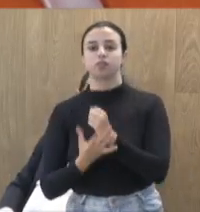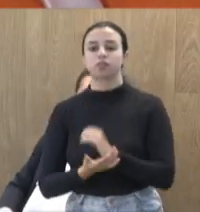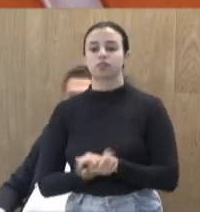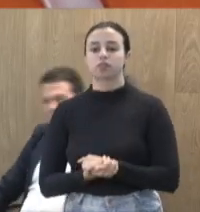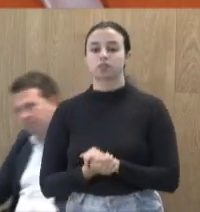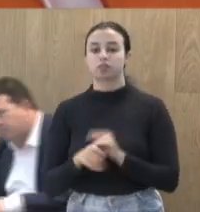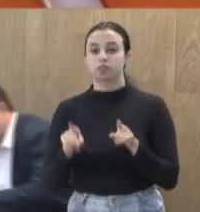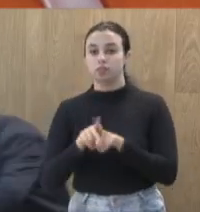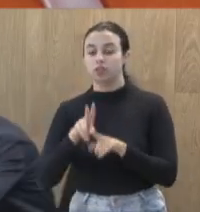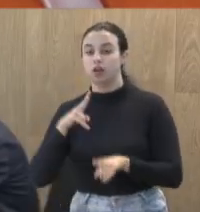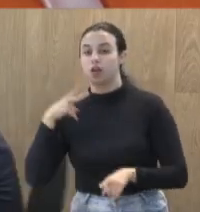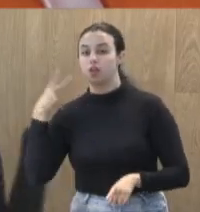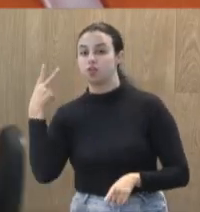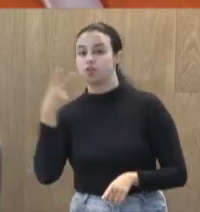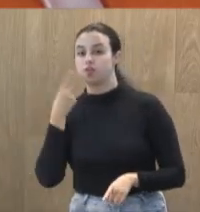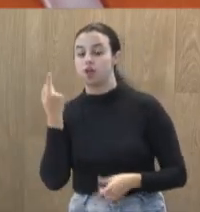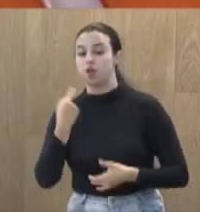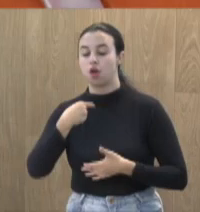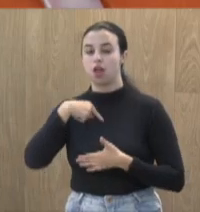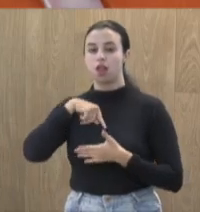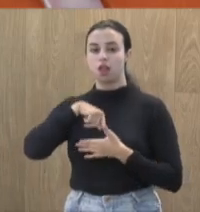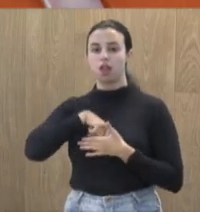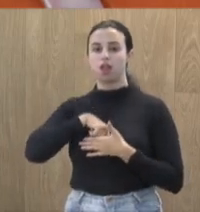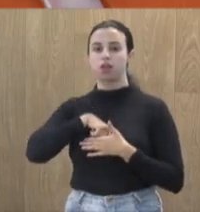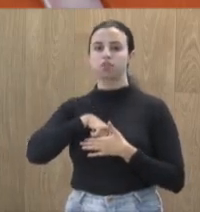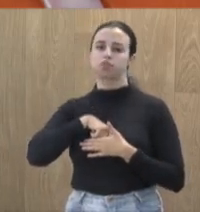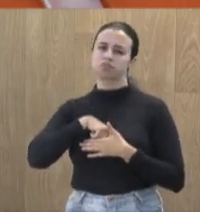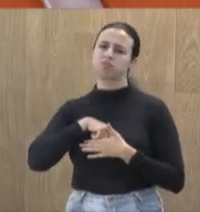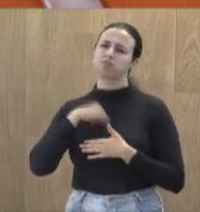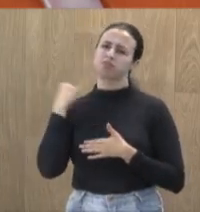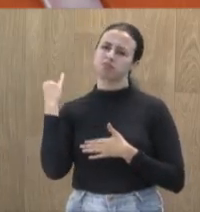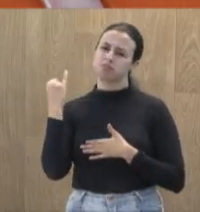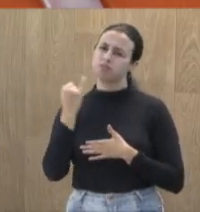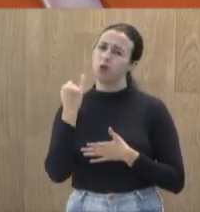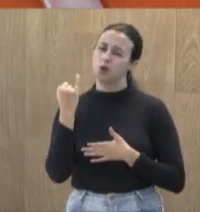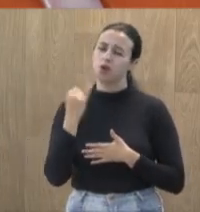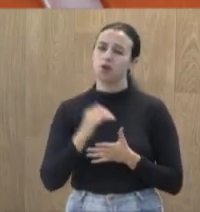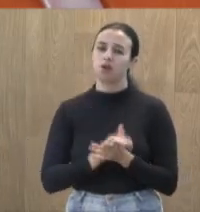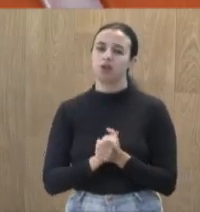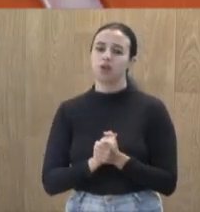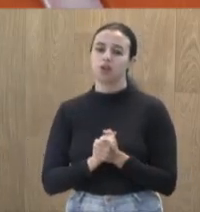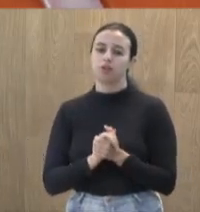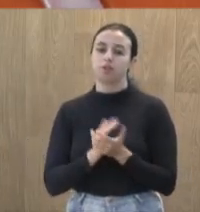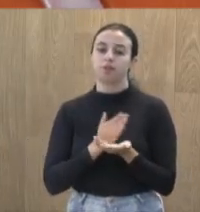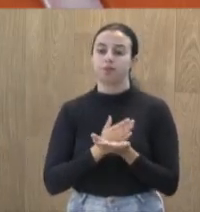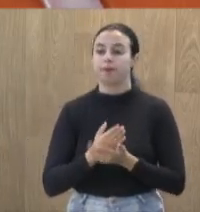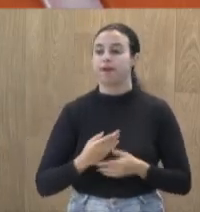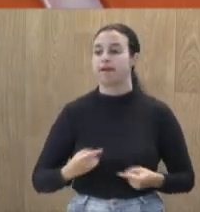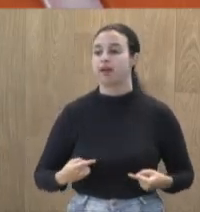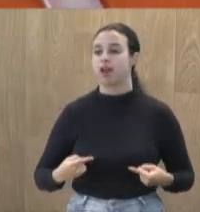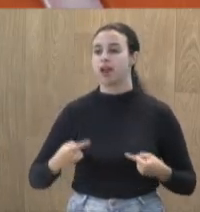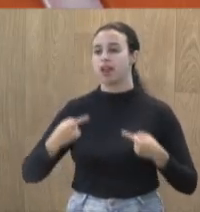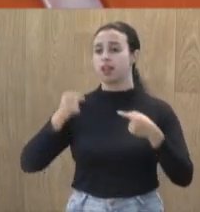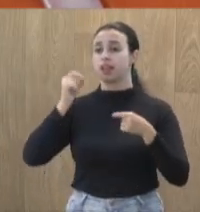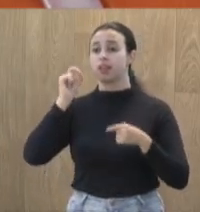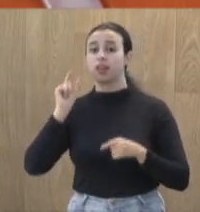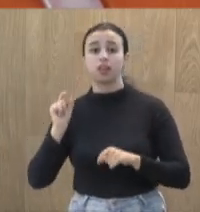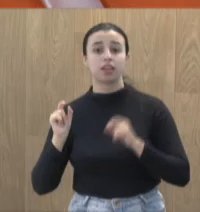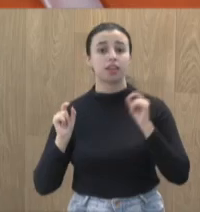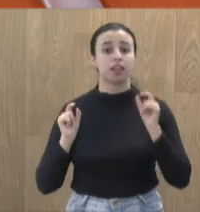Os valores morais e éticos. Virou um ataque. Quem é isso, quem é aquilo?